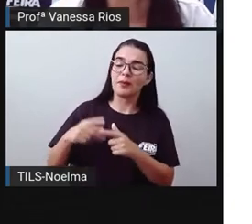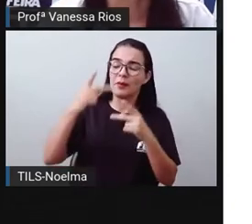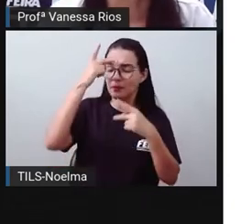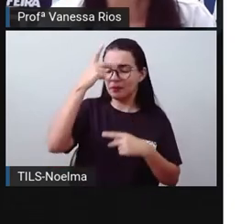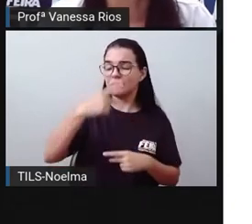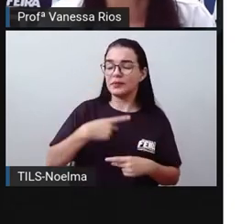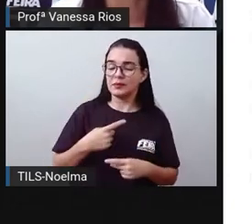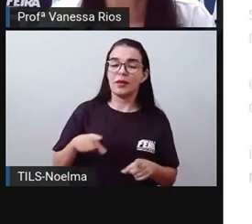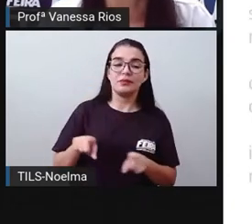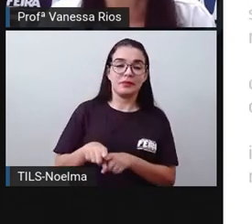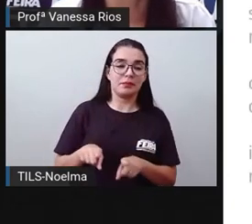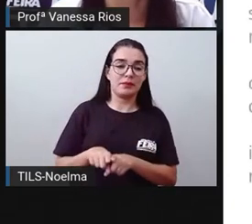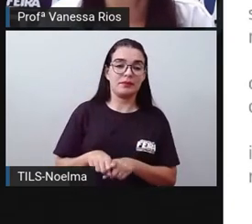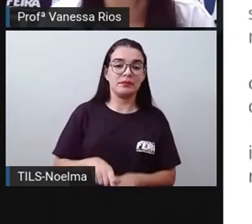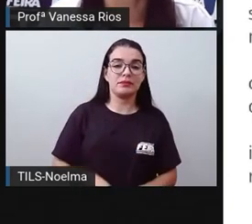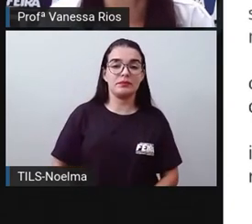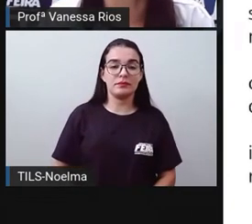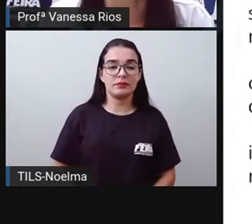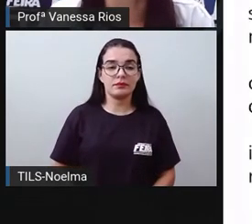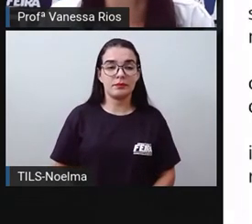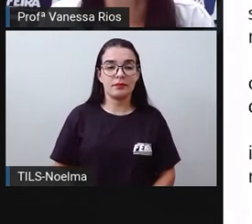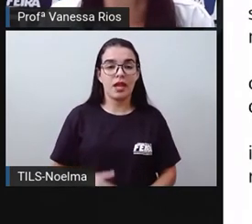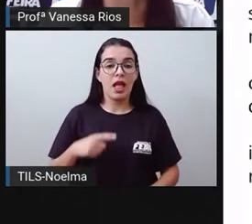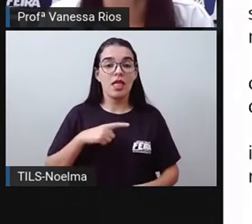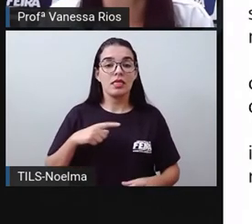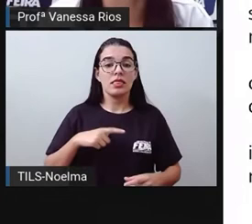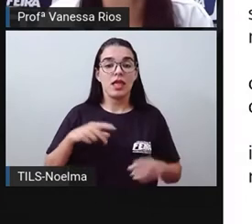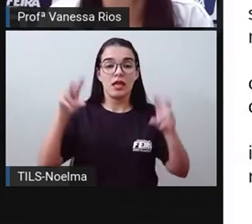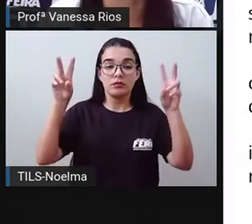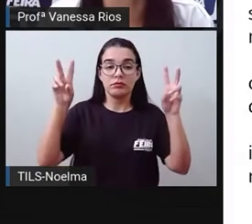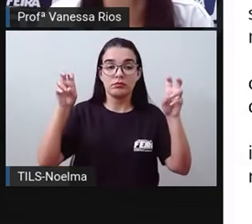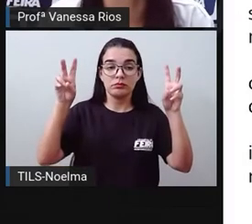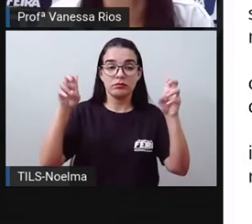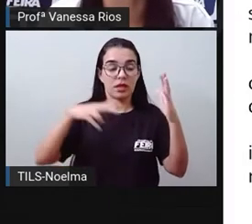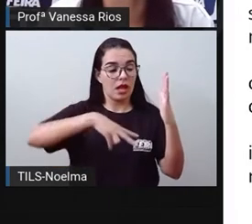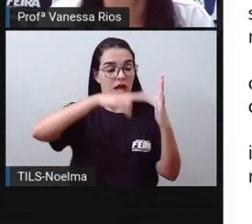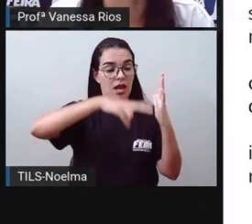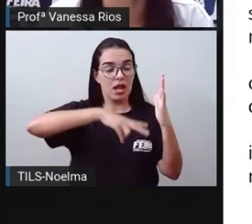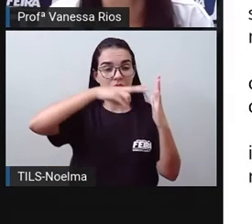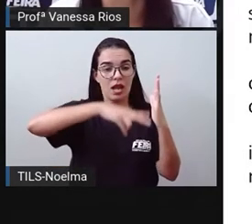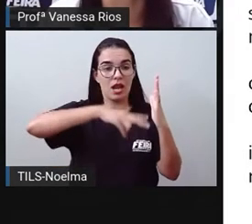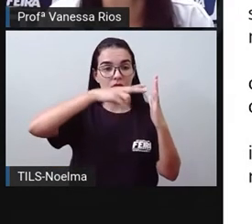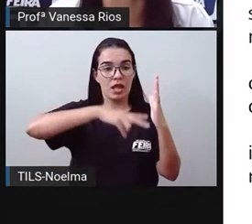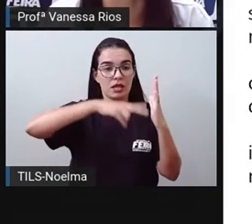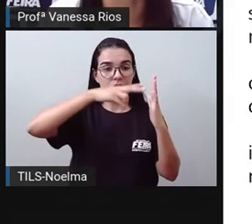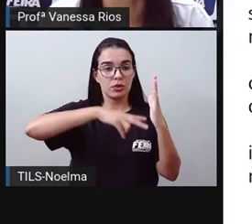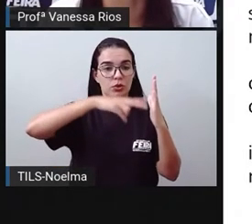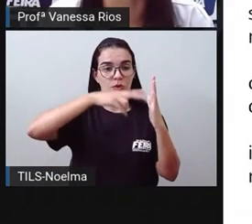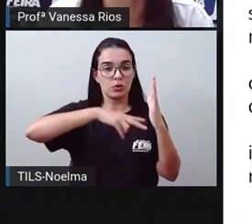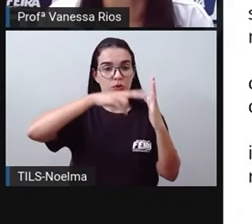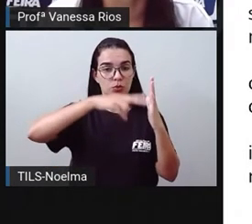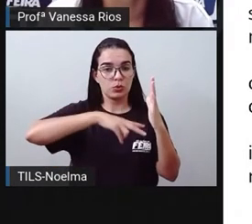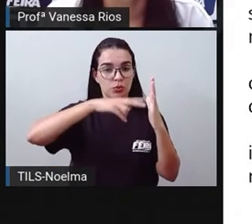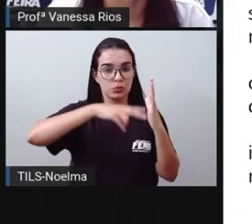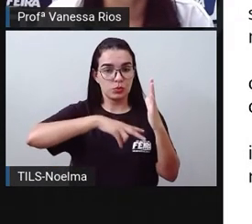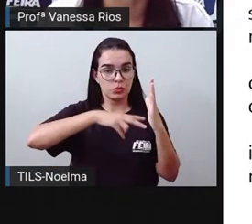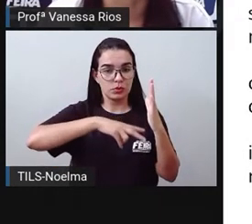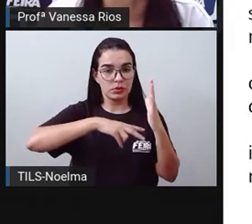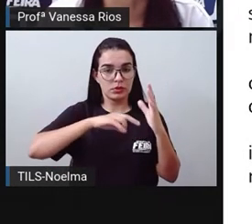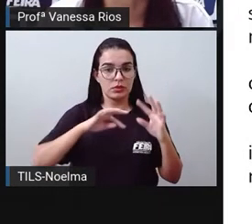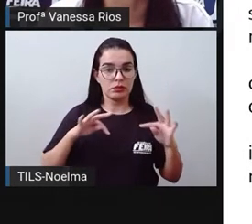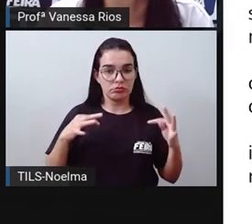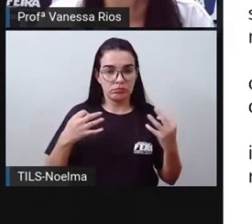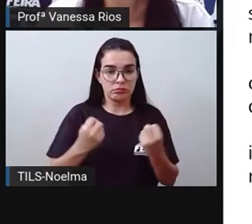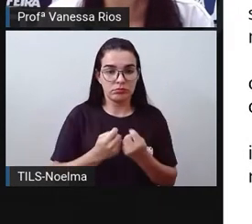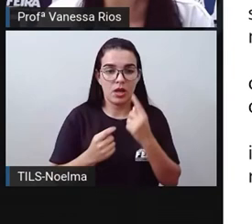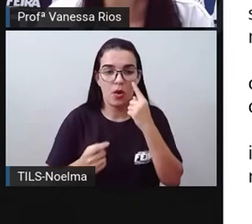aqui, que tem como título, não é? Plástico mata 100 mil animais marinhos todos os